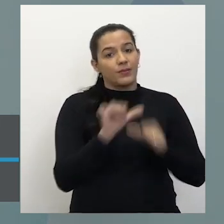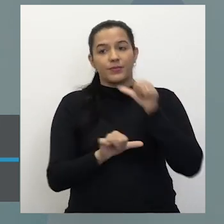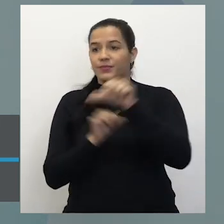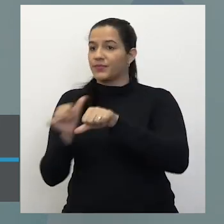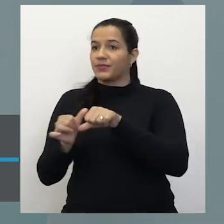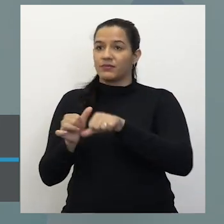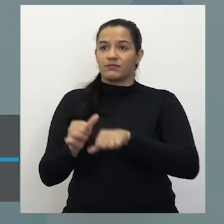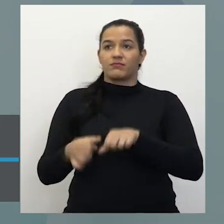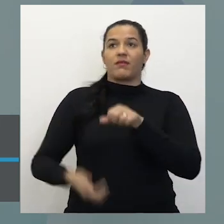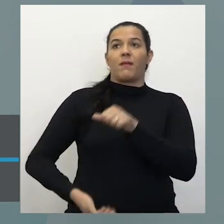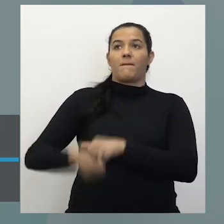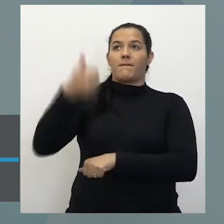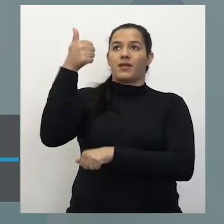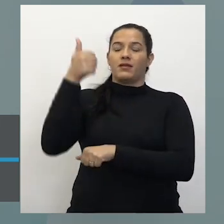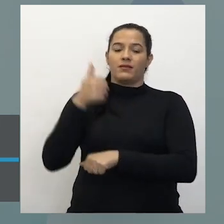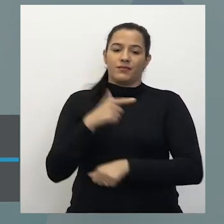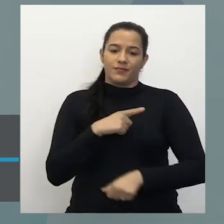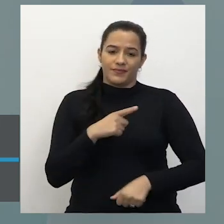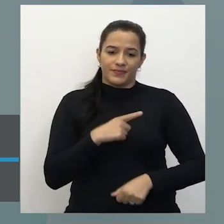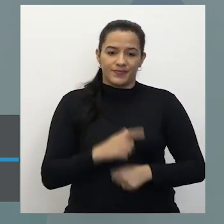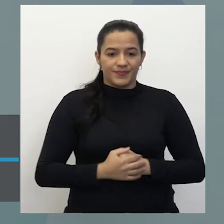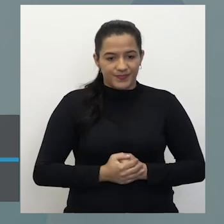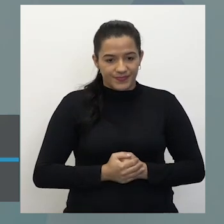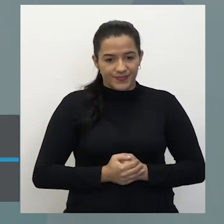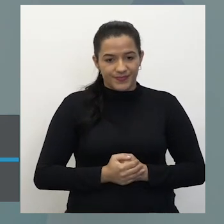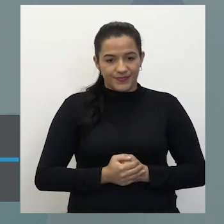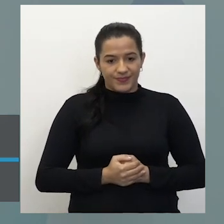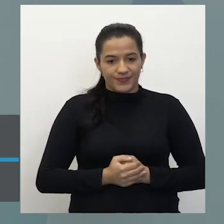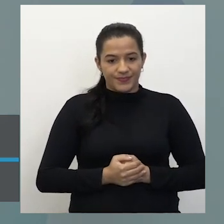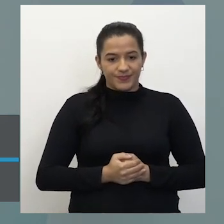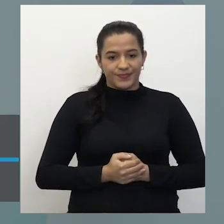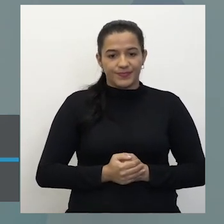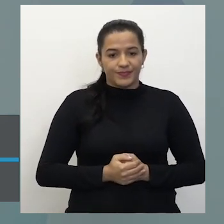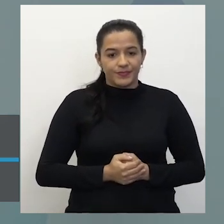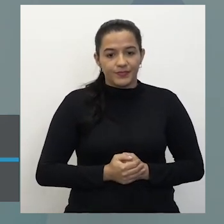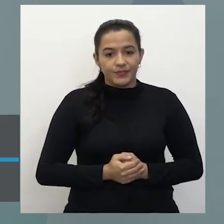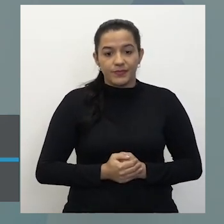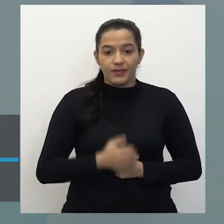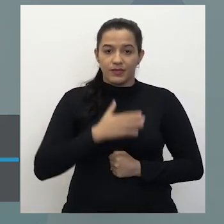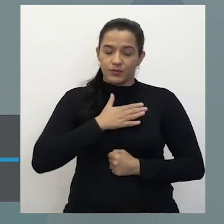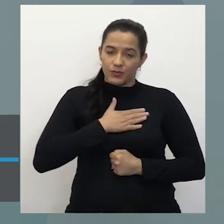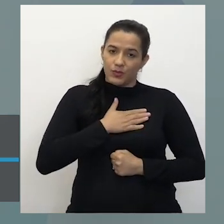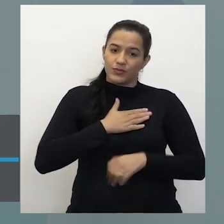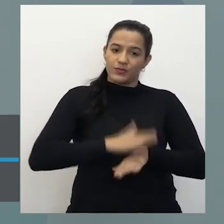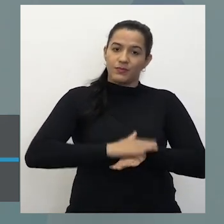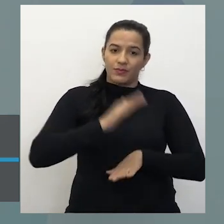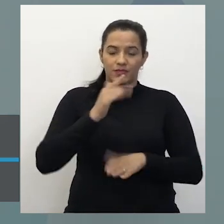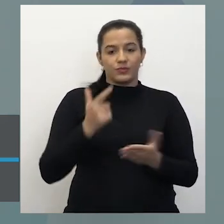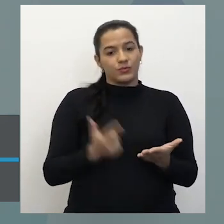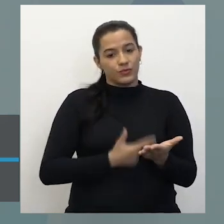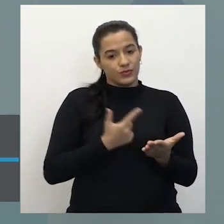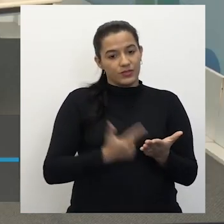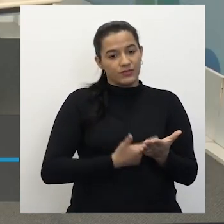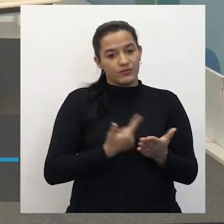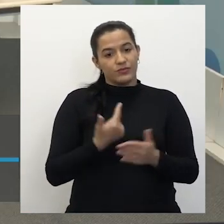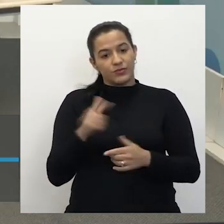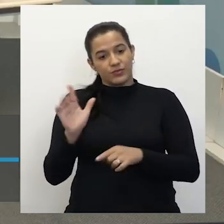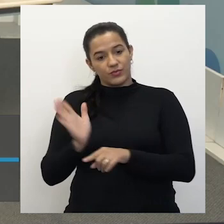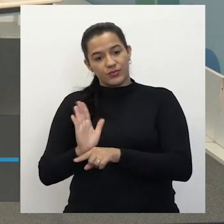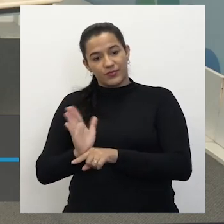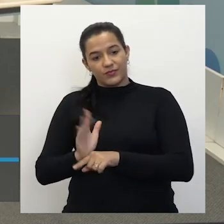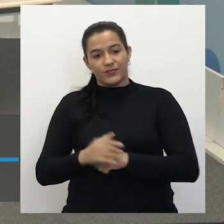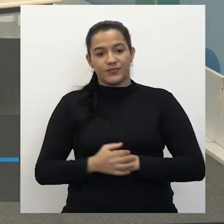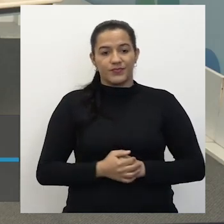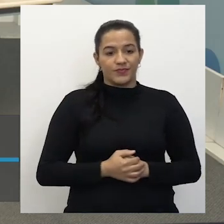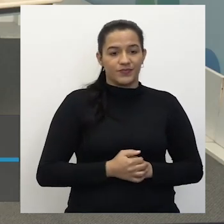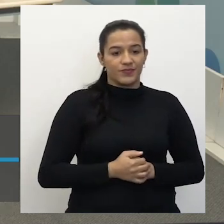negócio espetacular, né? Mas, em geral, eu tendo a gostar mais dos livros do que dos filmes. Aí eu vou dar uma de